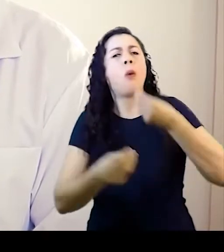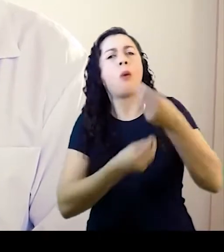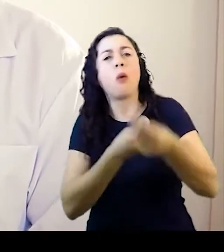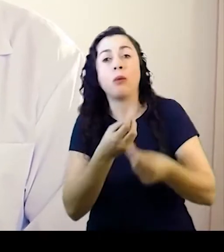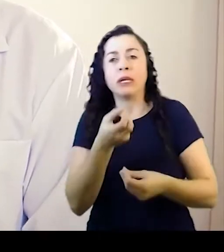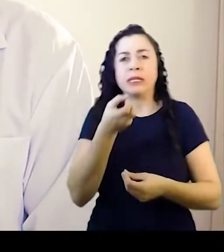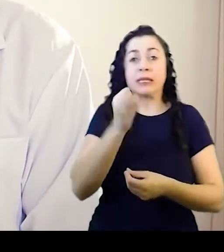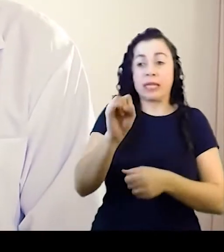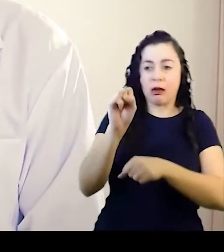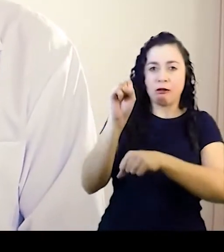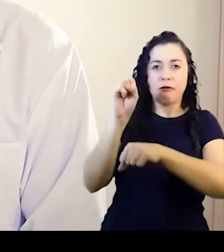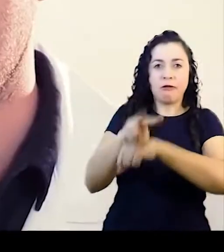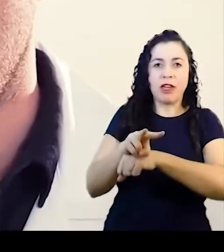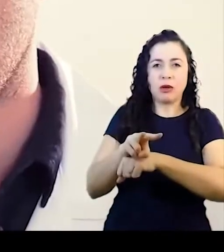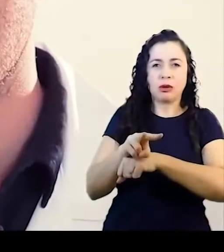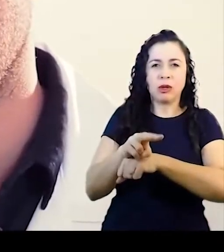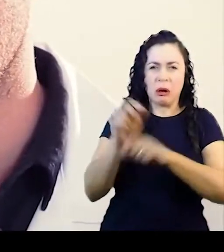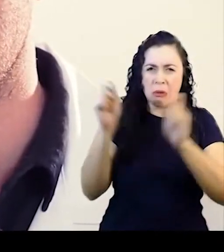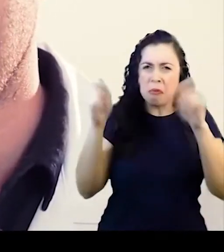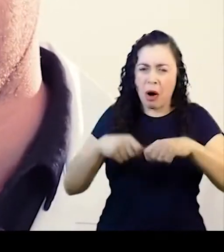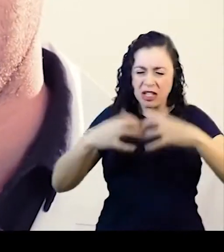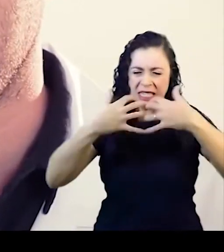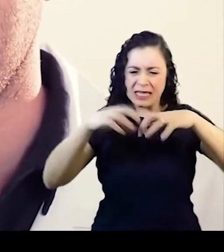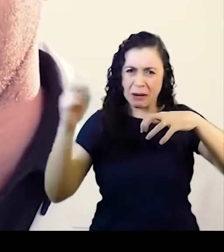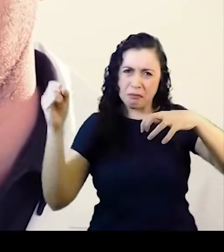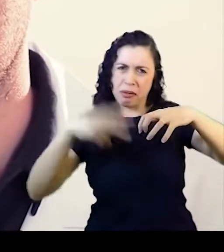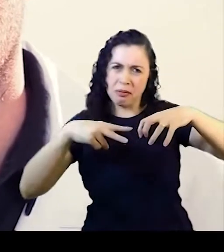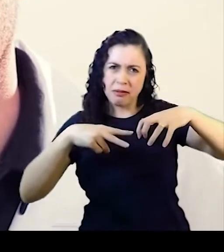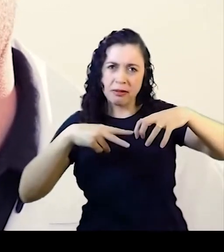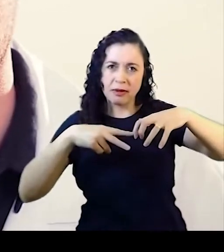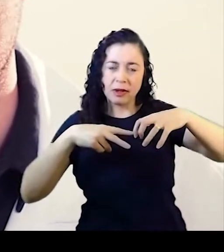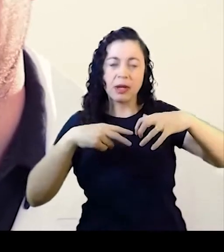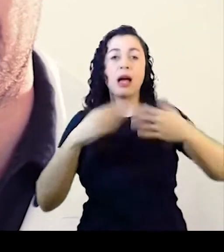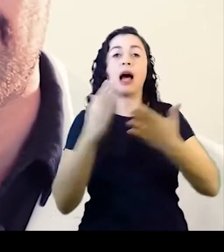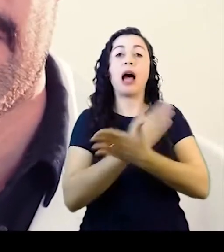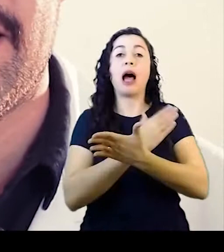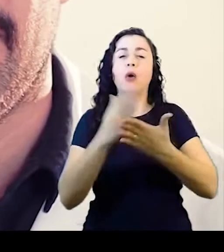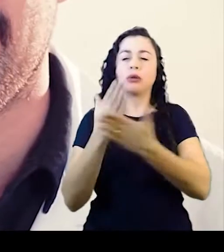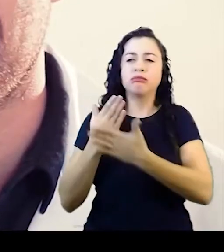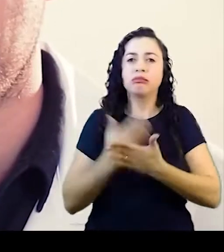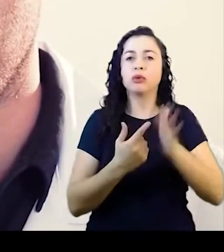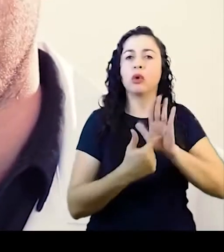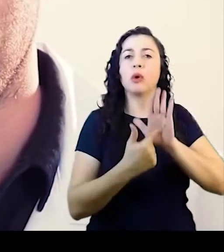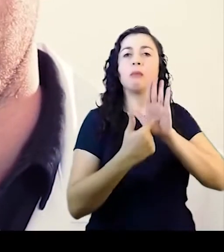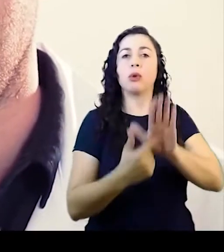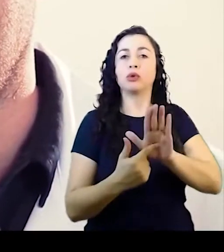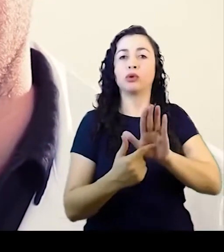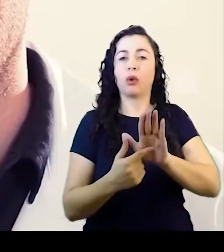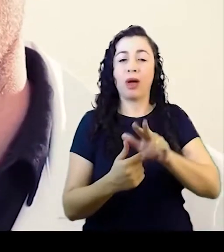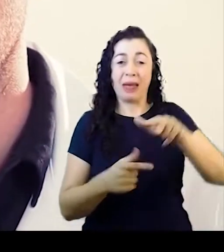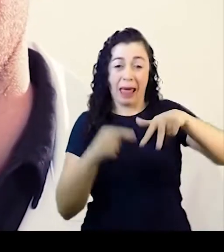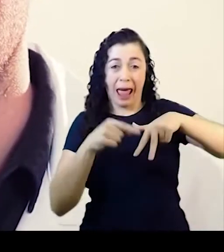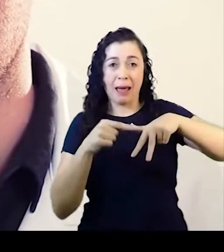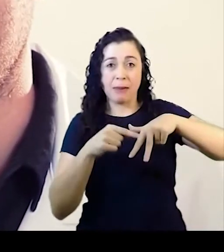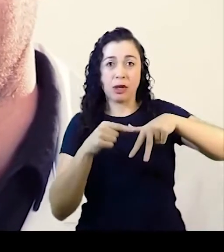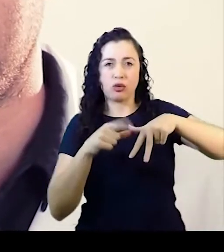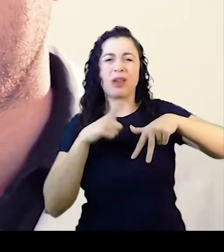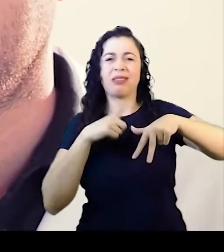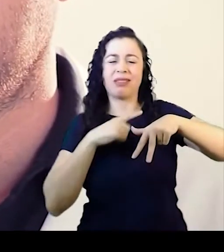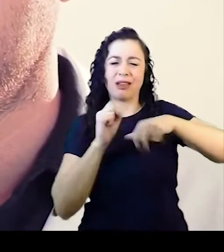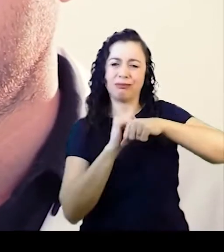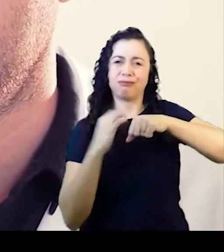será que o vírus chega no cérebro? Alguns relatos bem recentes têm mostrado que os pacientes de Covid já crônicos,